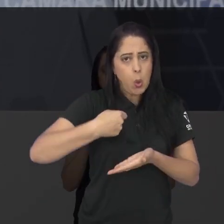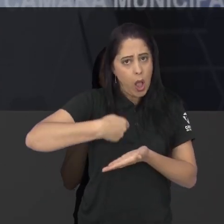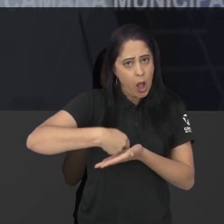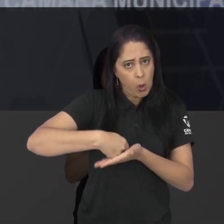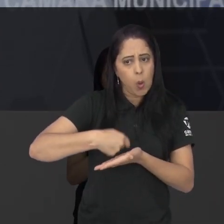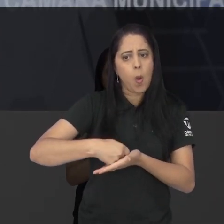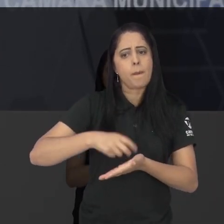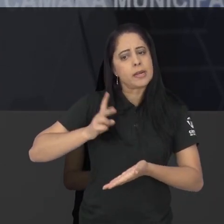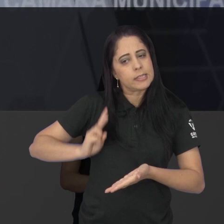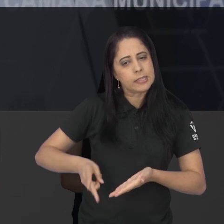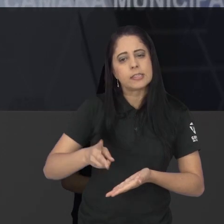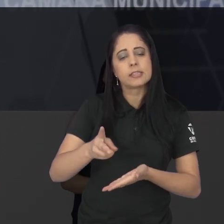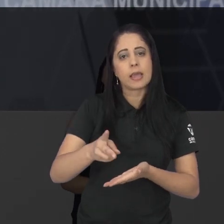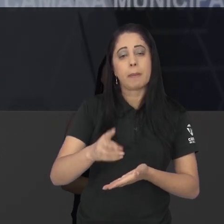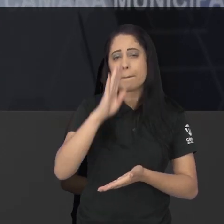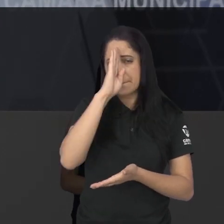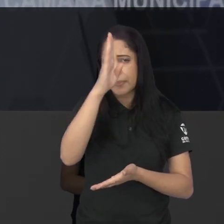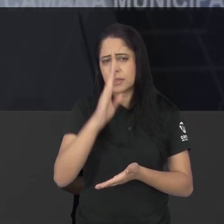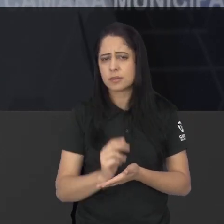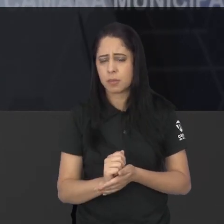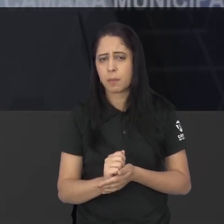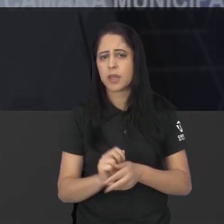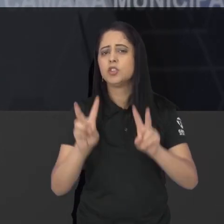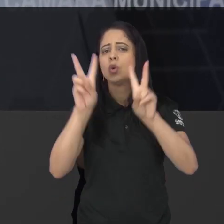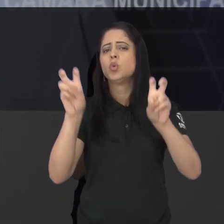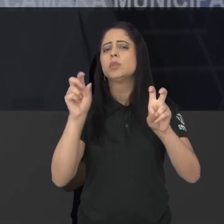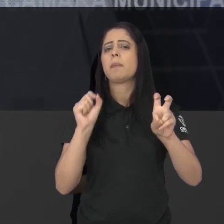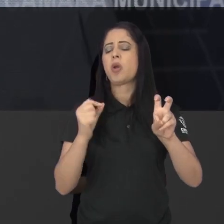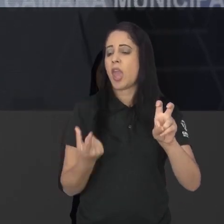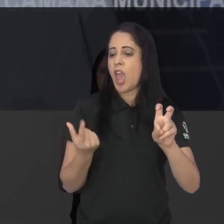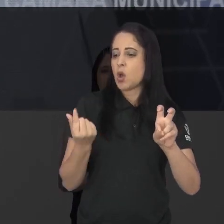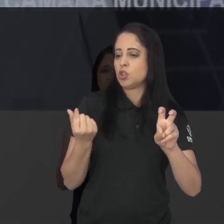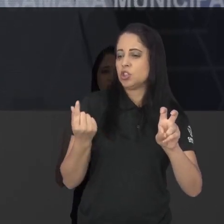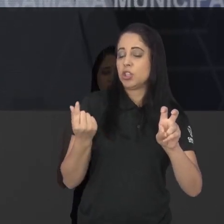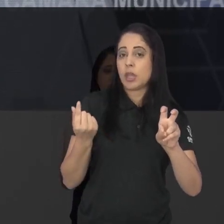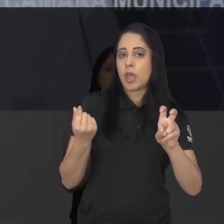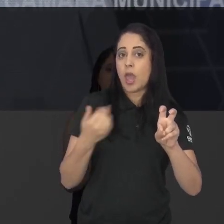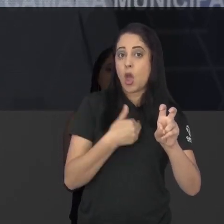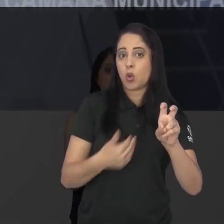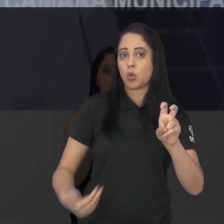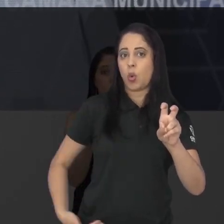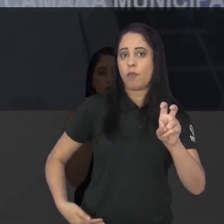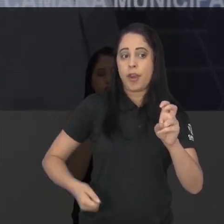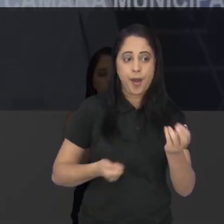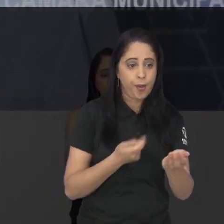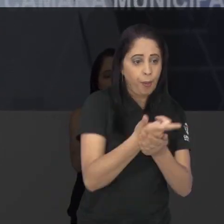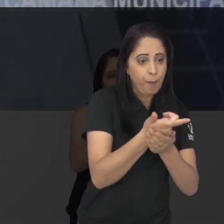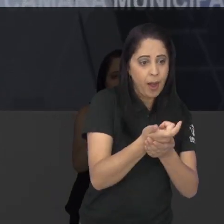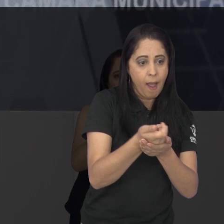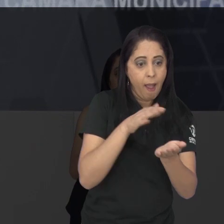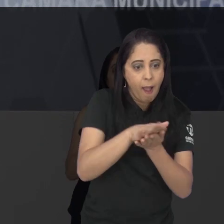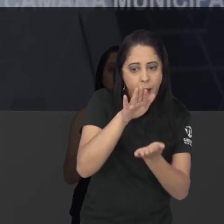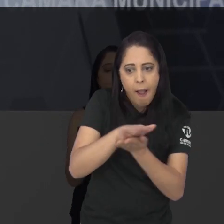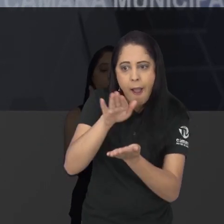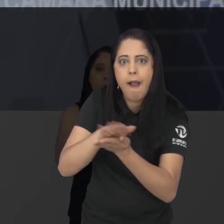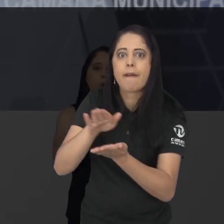dia, principalmente quando fala em compras, em contratos, enfim, relacionados ao setor